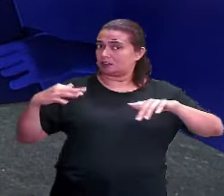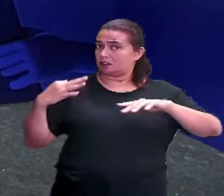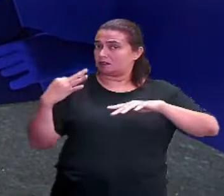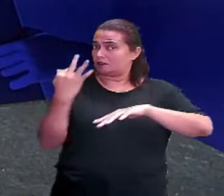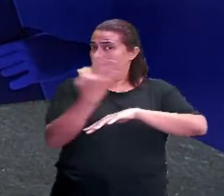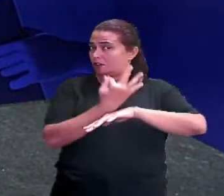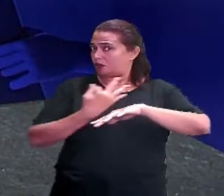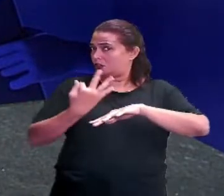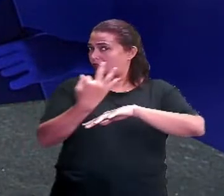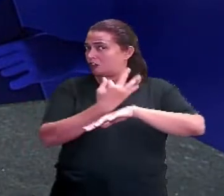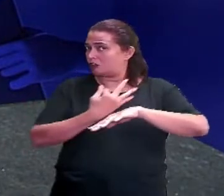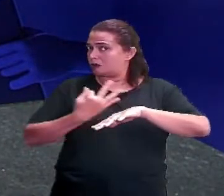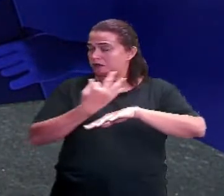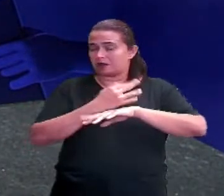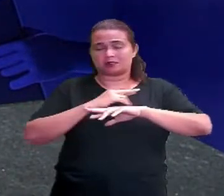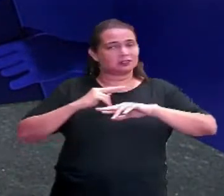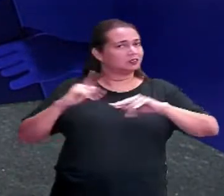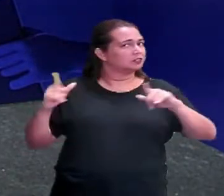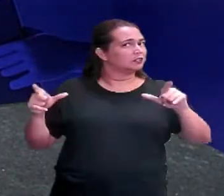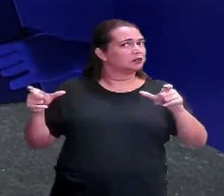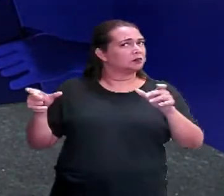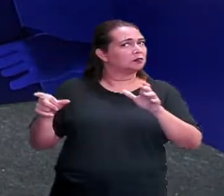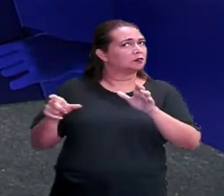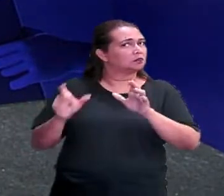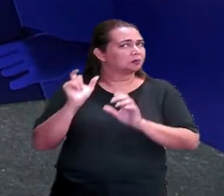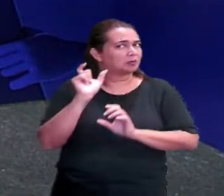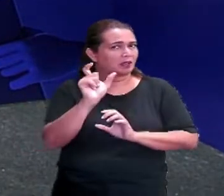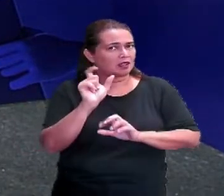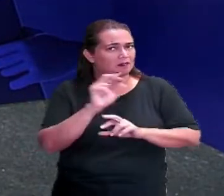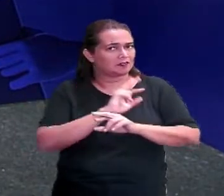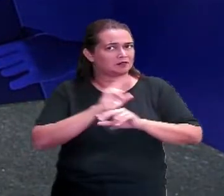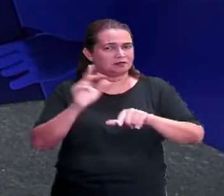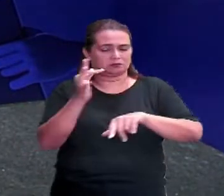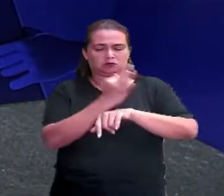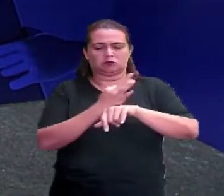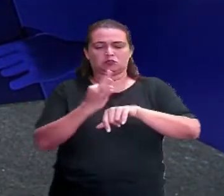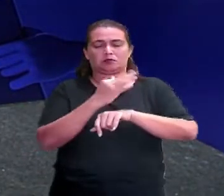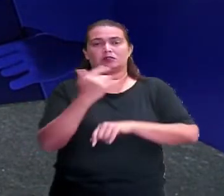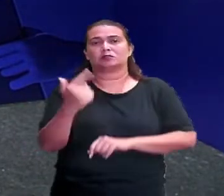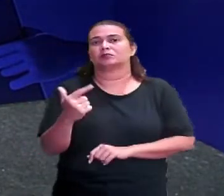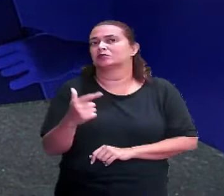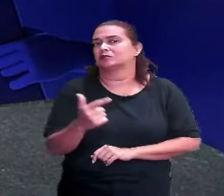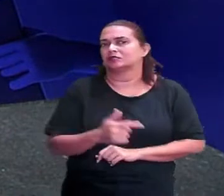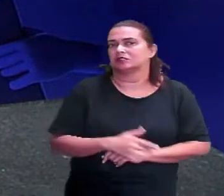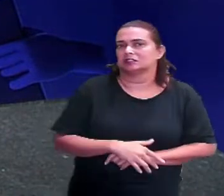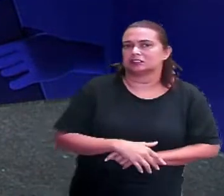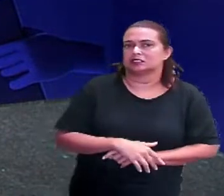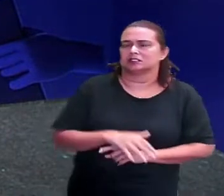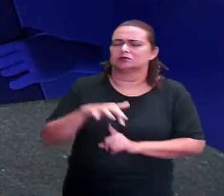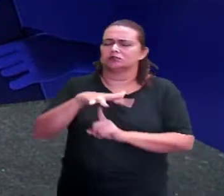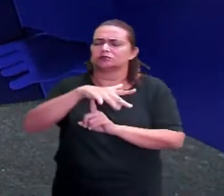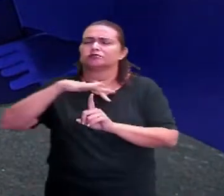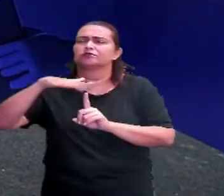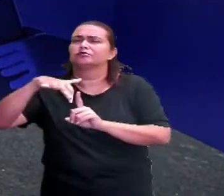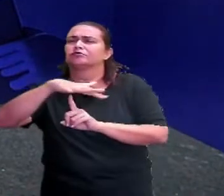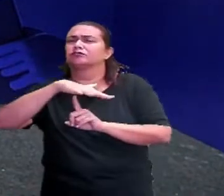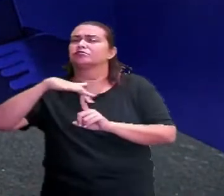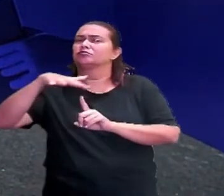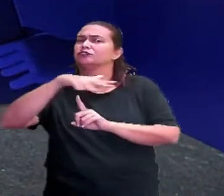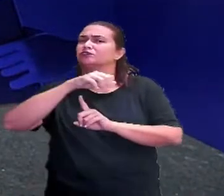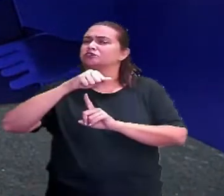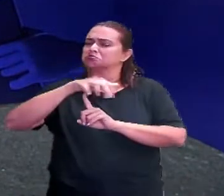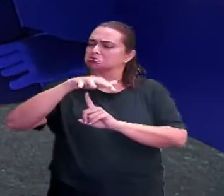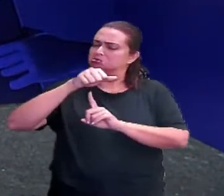quais muitas têm origem na cultura de determinado povo ou região. O intuito de tais estruturas é